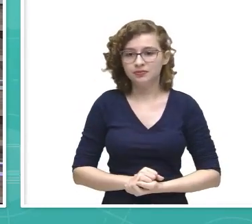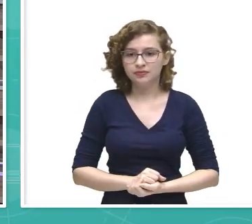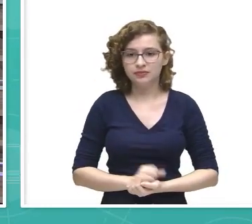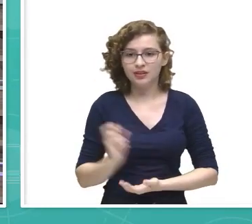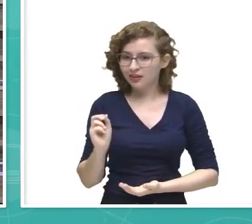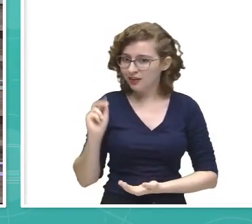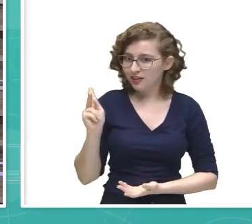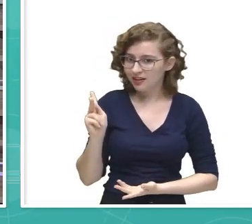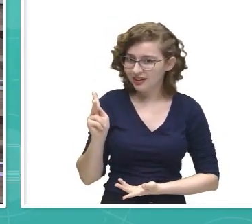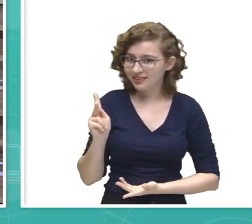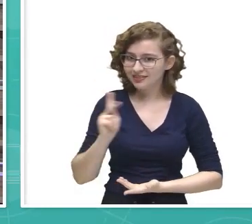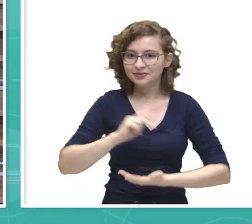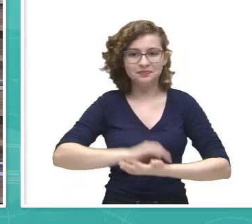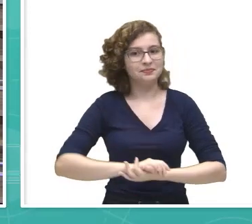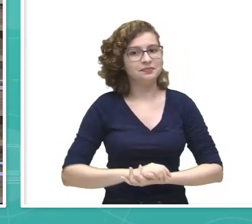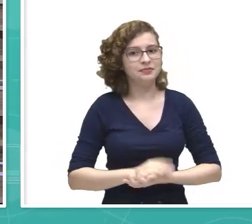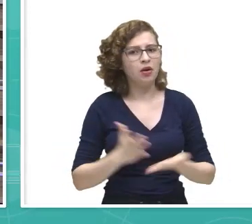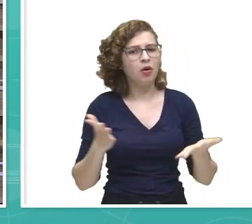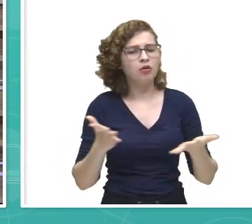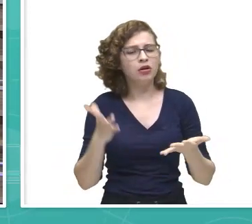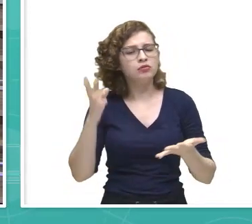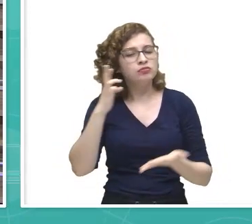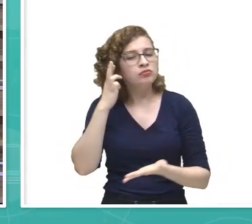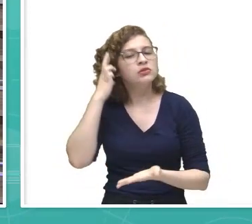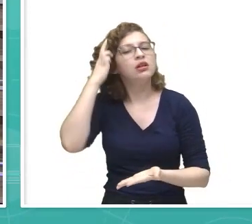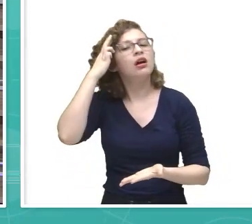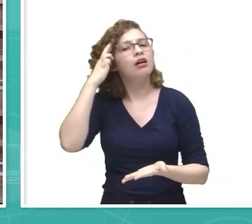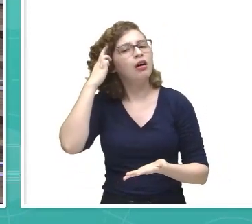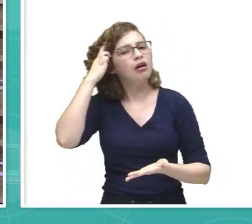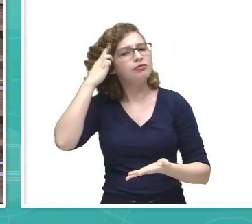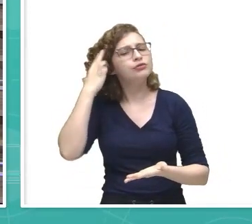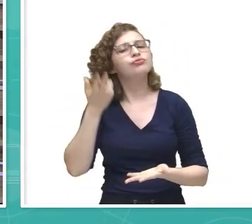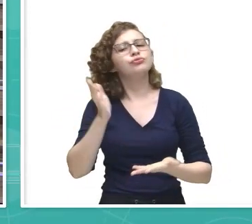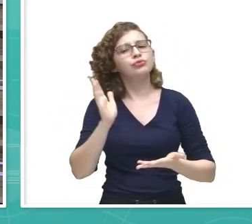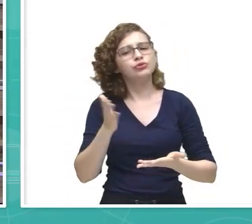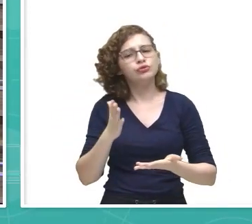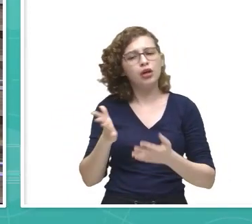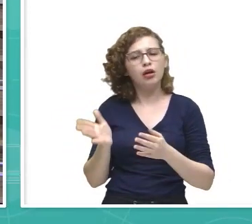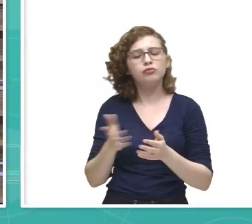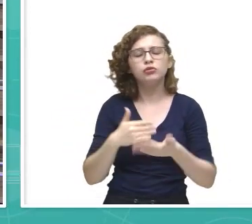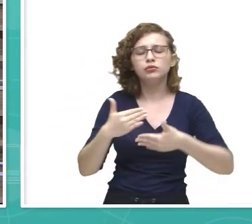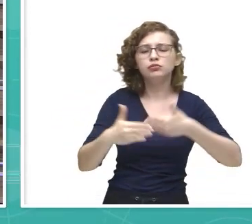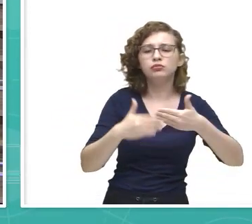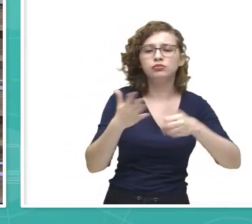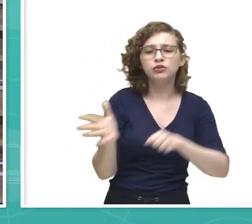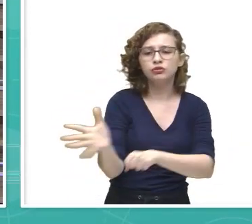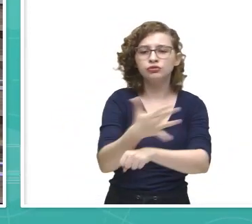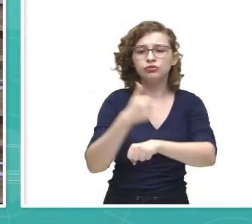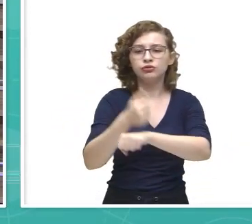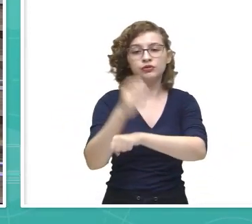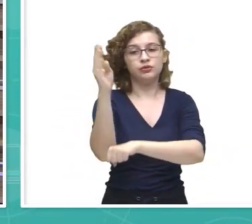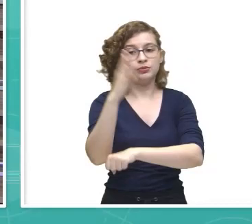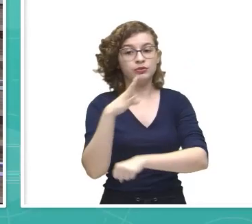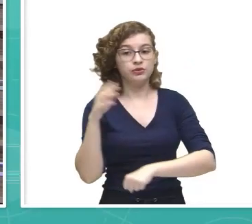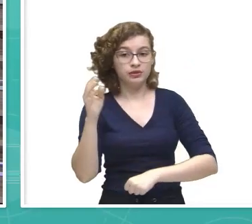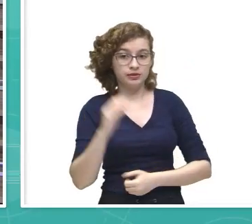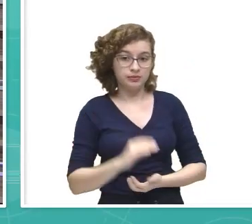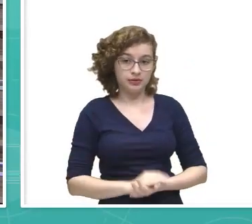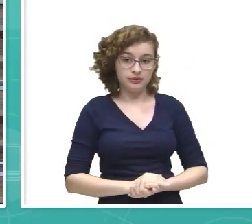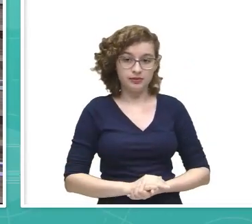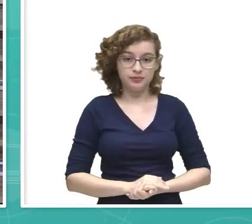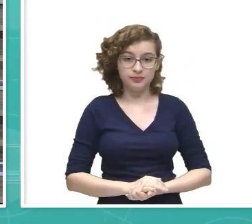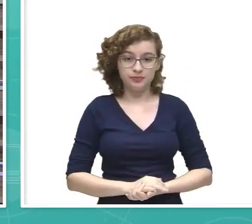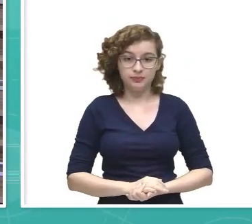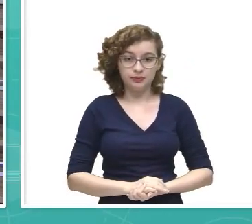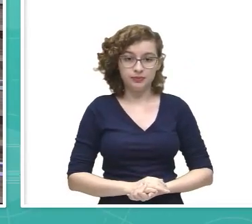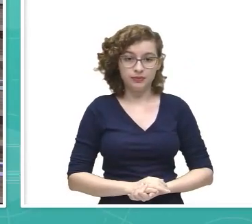Então a gente refletiu um pouco mais sobre o processo de colonização portuguesa no Brasil, conseguiu refletir um